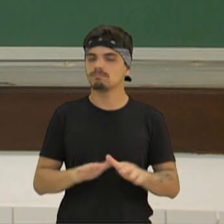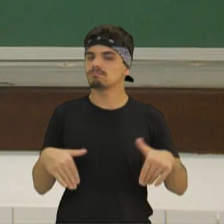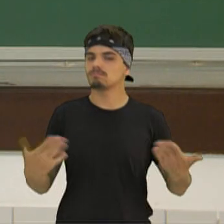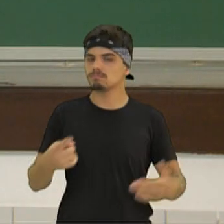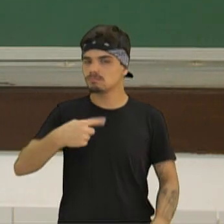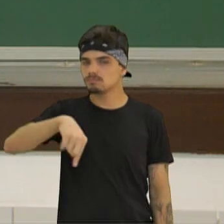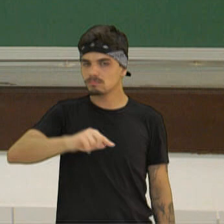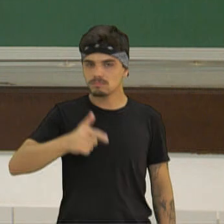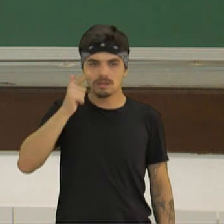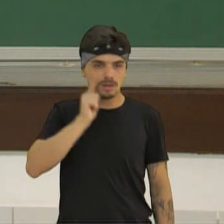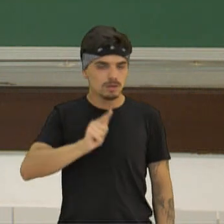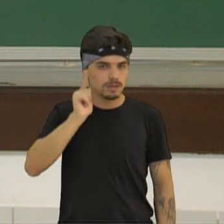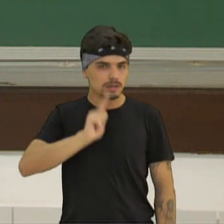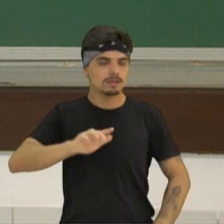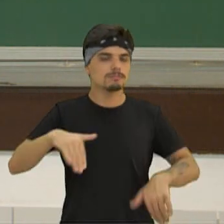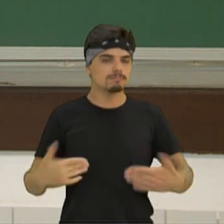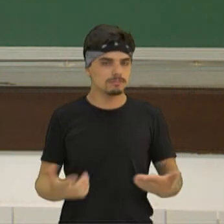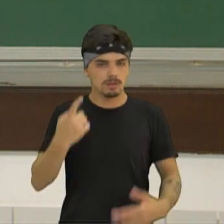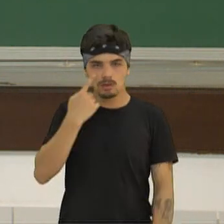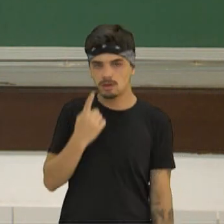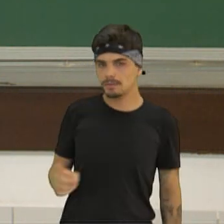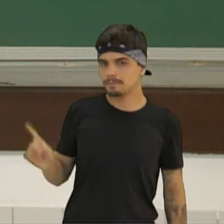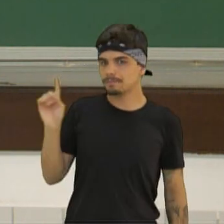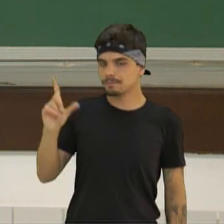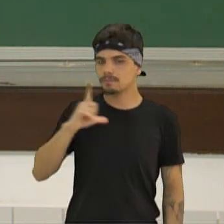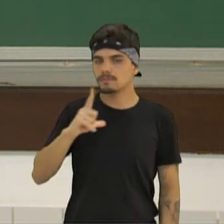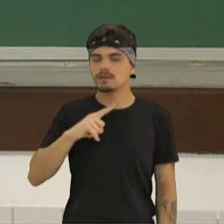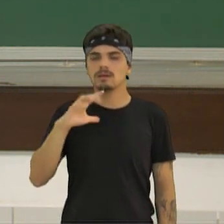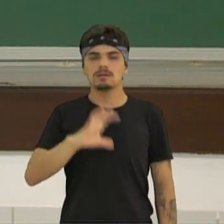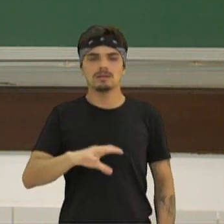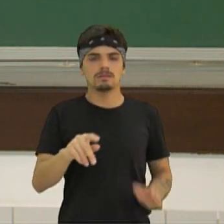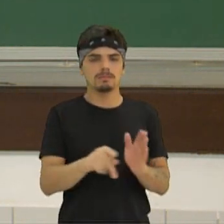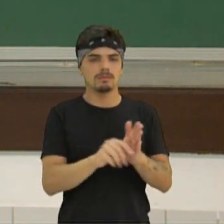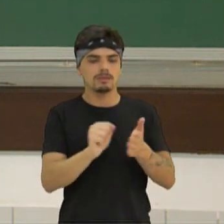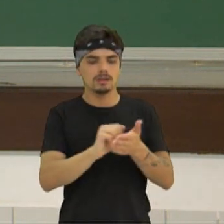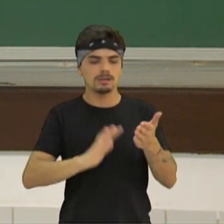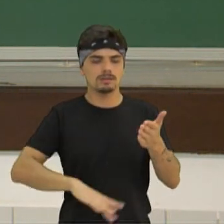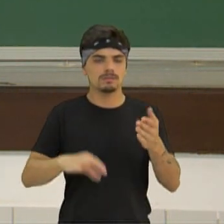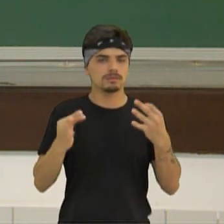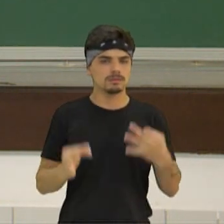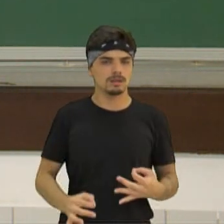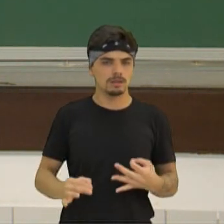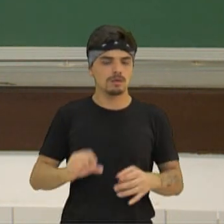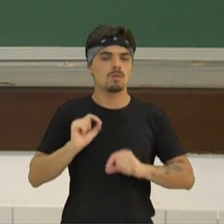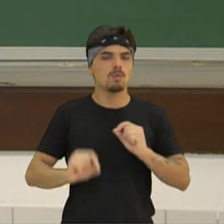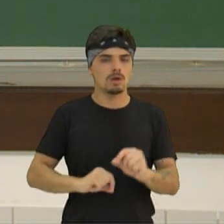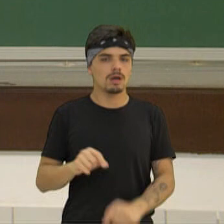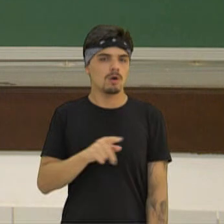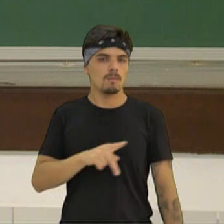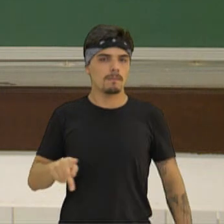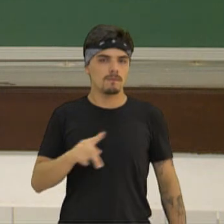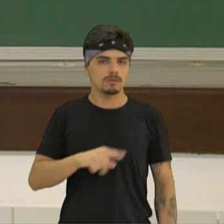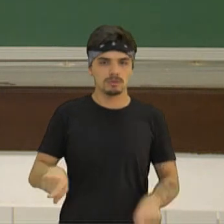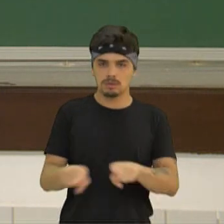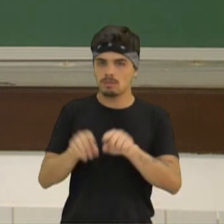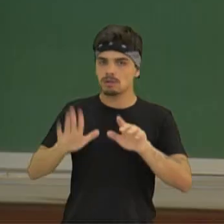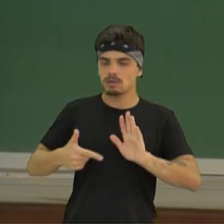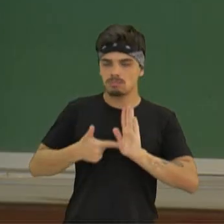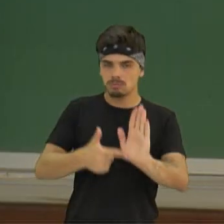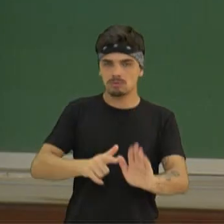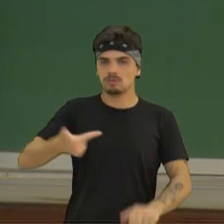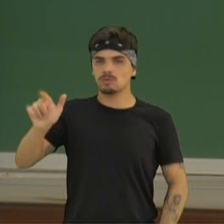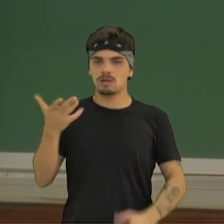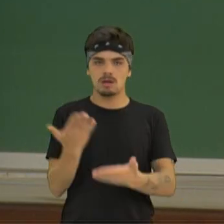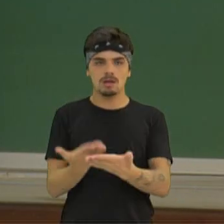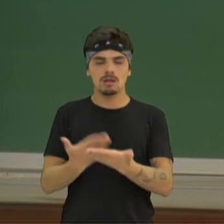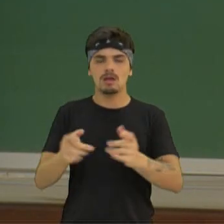Pessoal, conseguiram? Né? Então, aqui, esse tipo de exercício, com certeza, o professor já deve ter trabalhado em outras aulas, né?